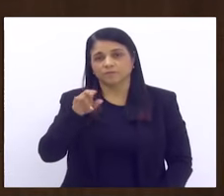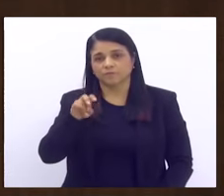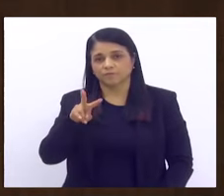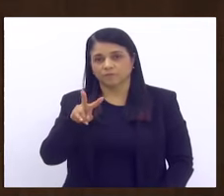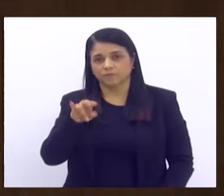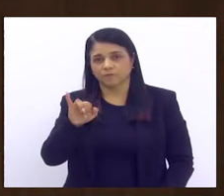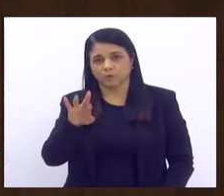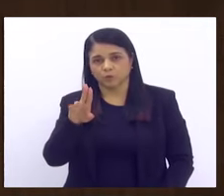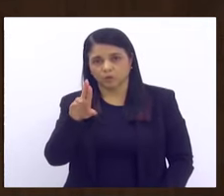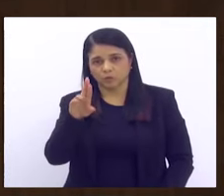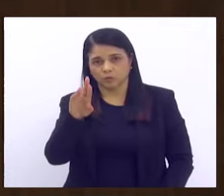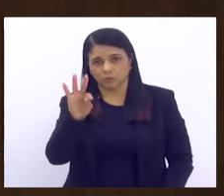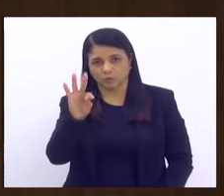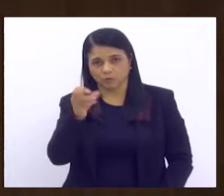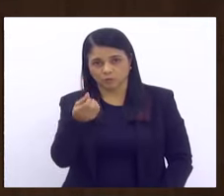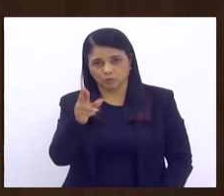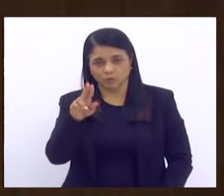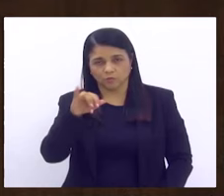Júnior.